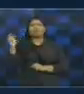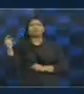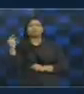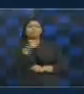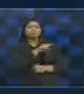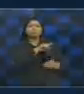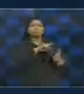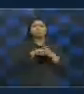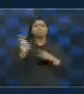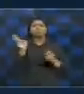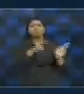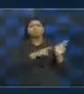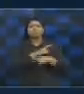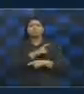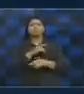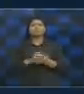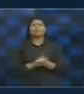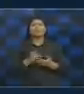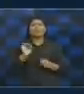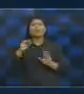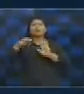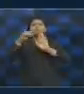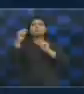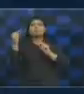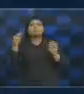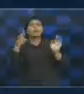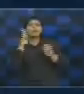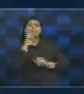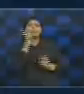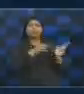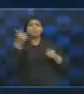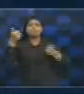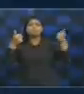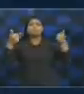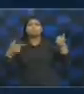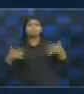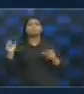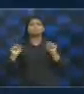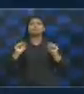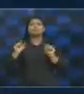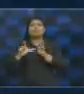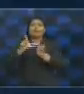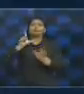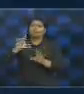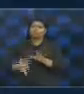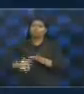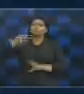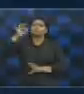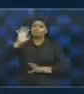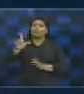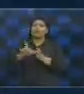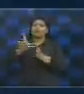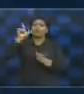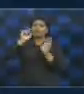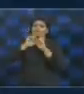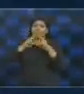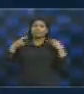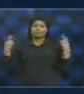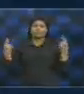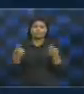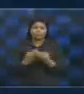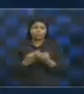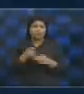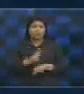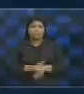de jornalismo. A ordem das respostas já está definida por sorteio, realizado durante reunião com os